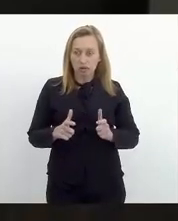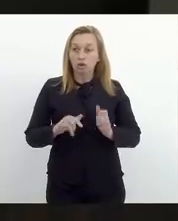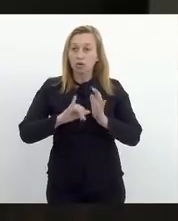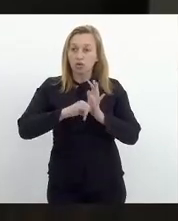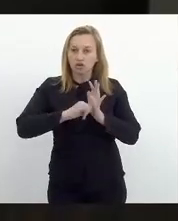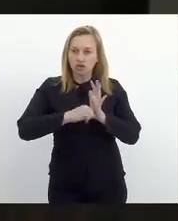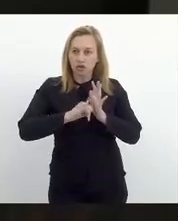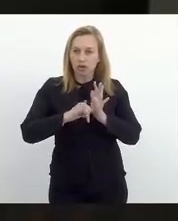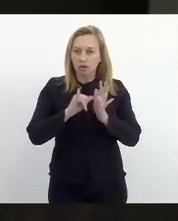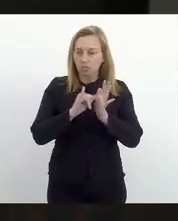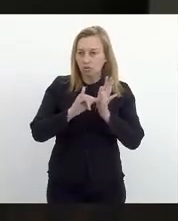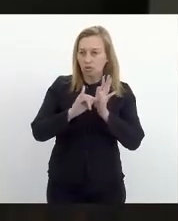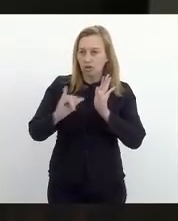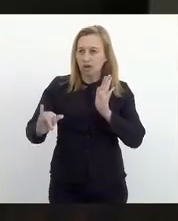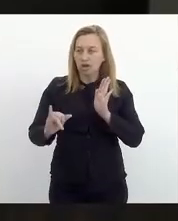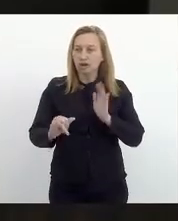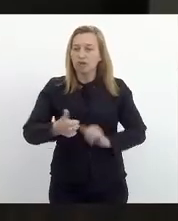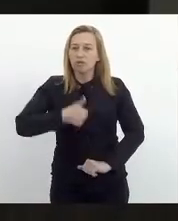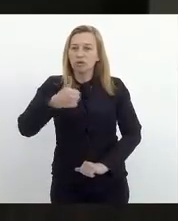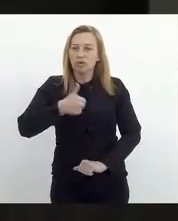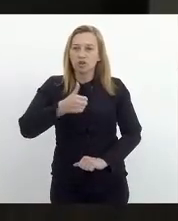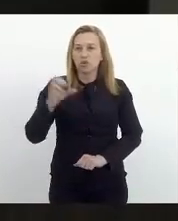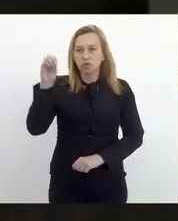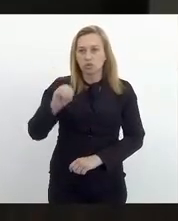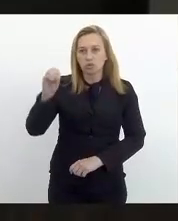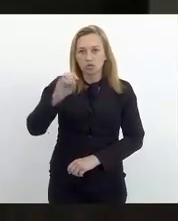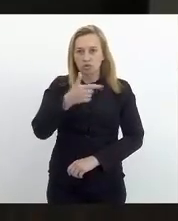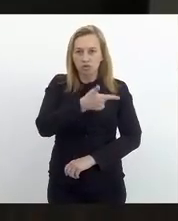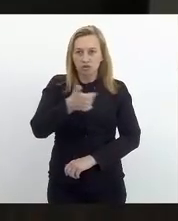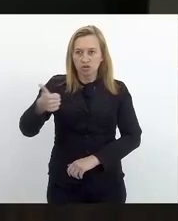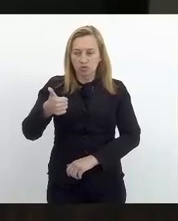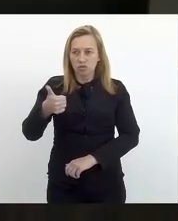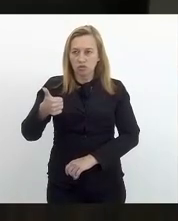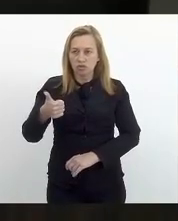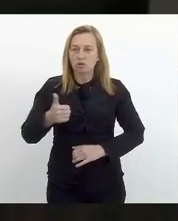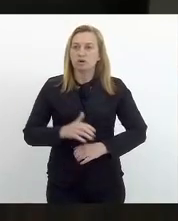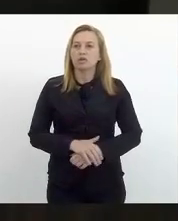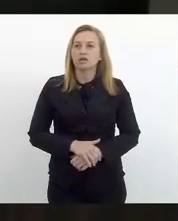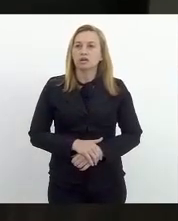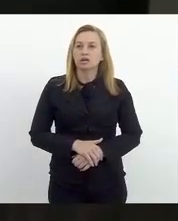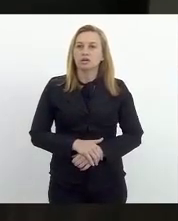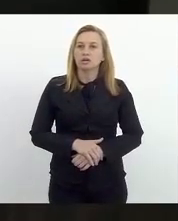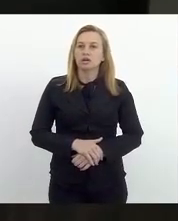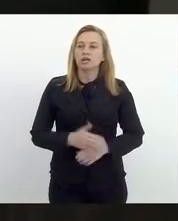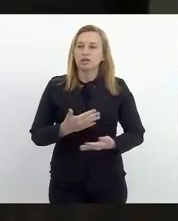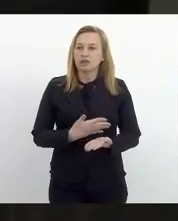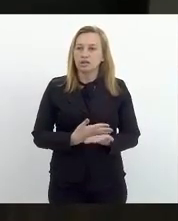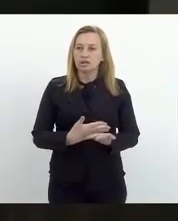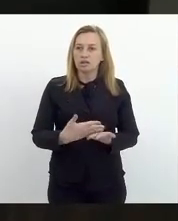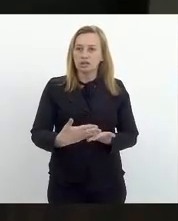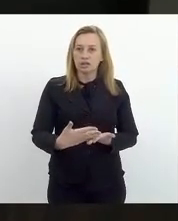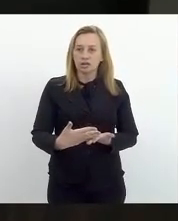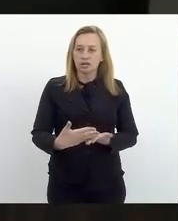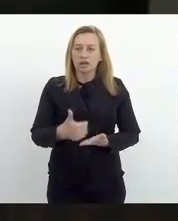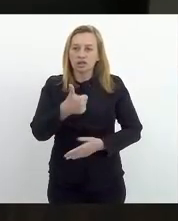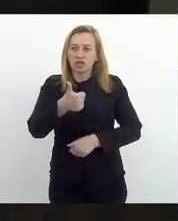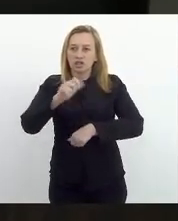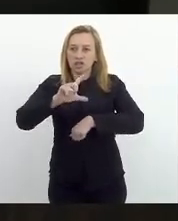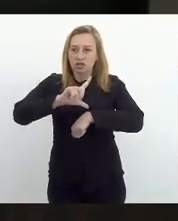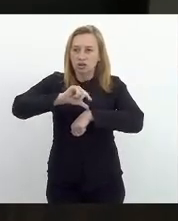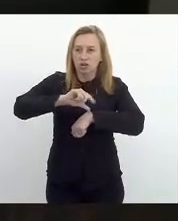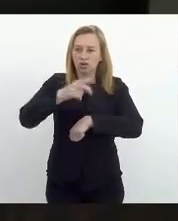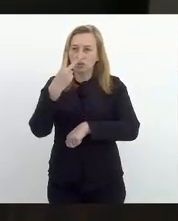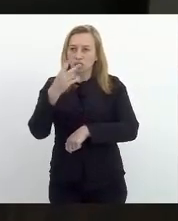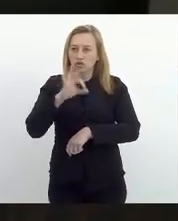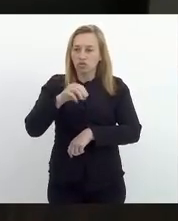edital publicado no dia primeiro de outubro de dois mil e 21 declaro aberta a is 15 horas de